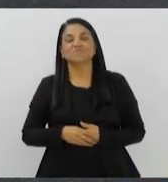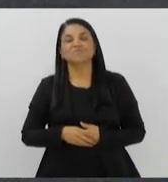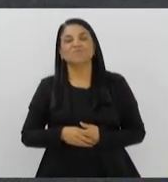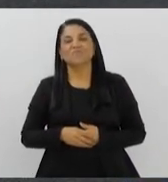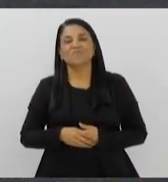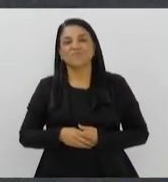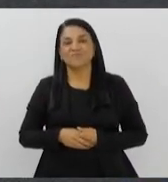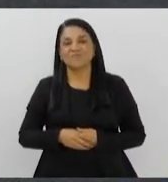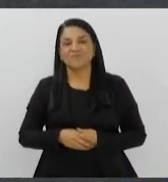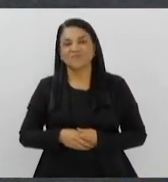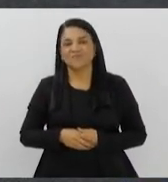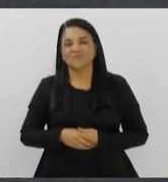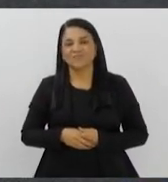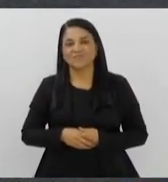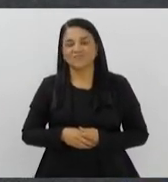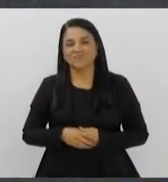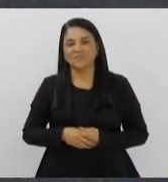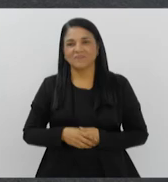considerações,